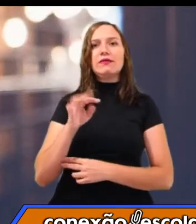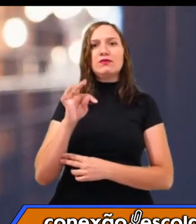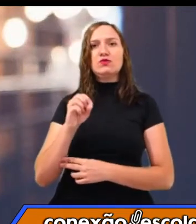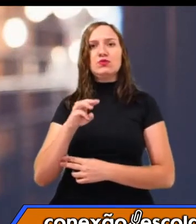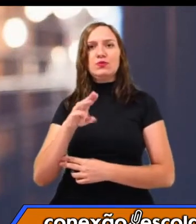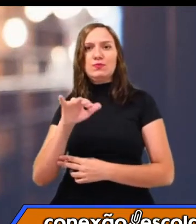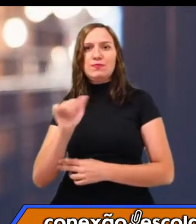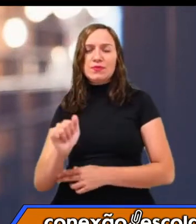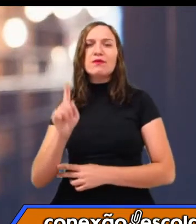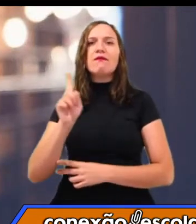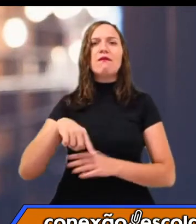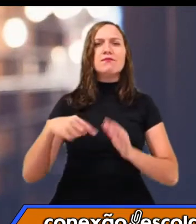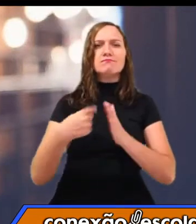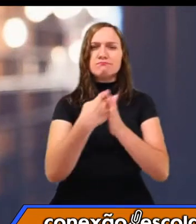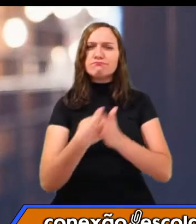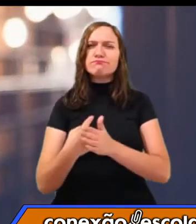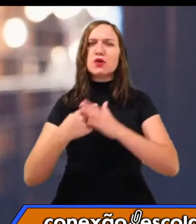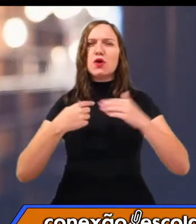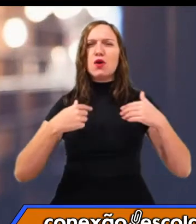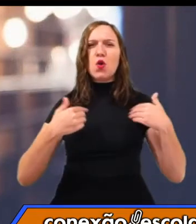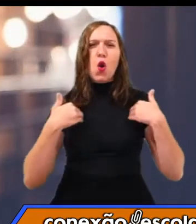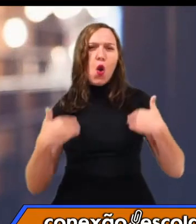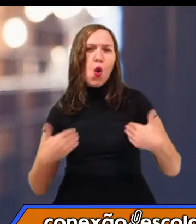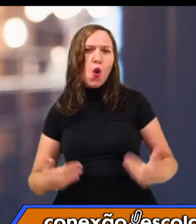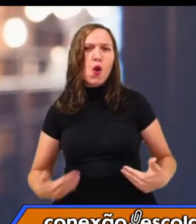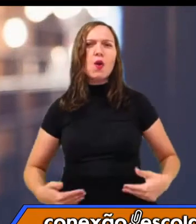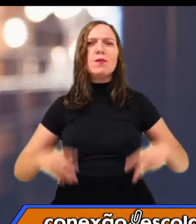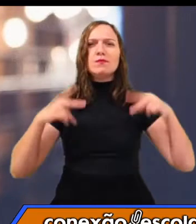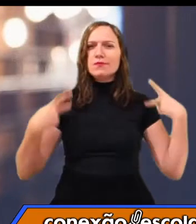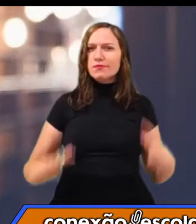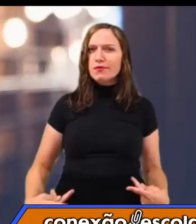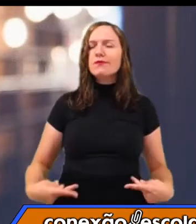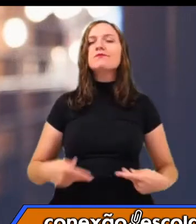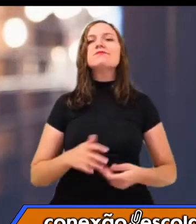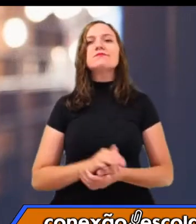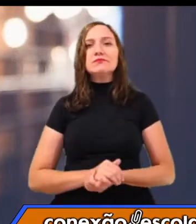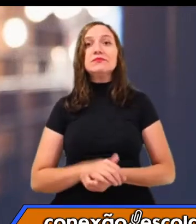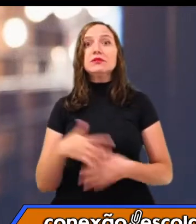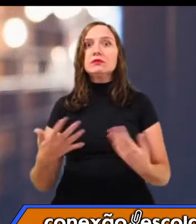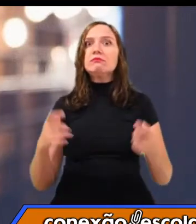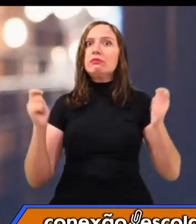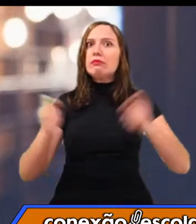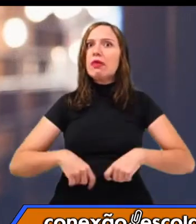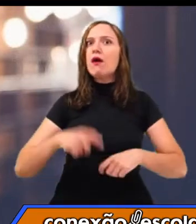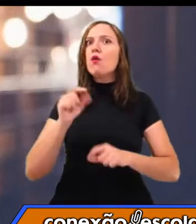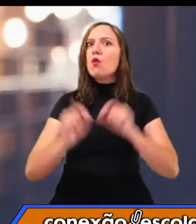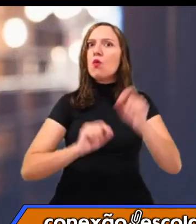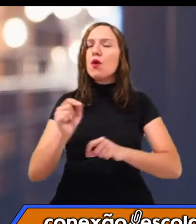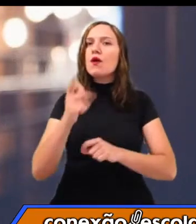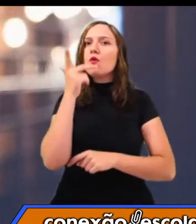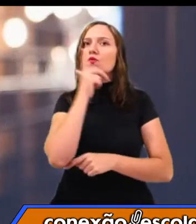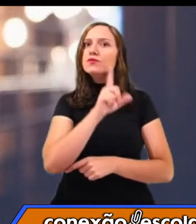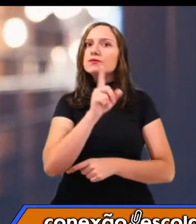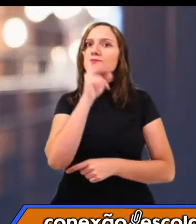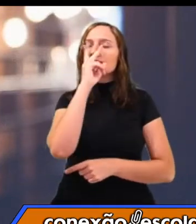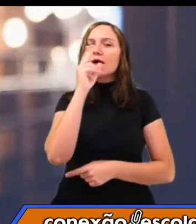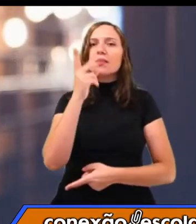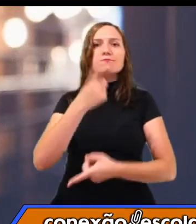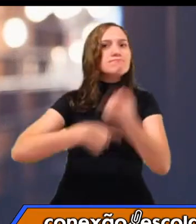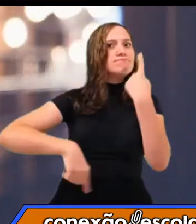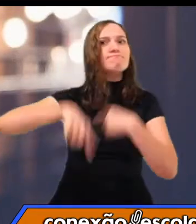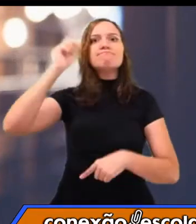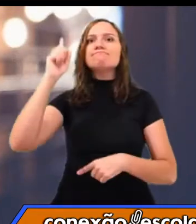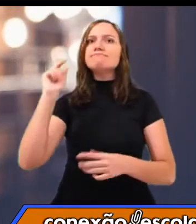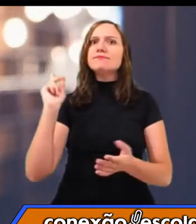Então, esse movimento foi um movimento que propiciou avanços, né, desenvolvimento do que viria a